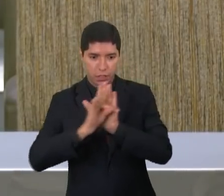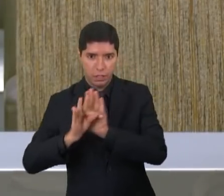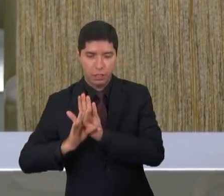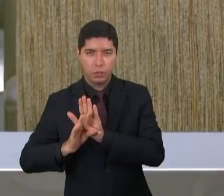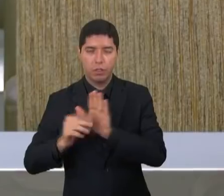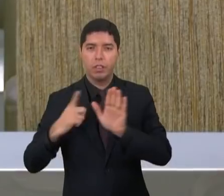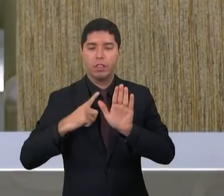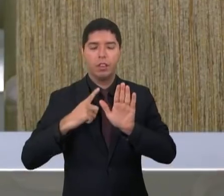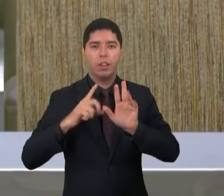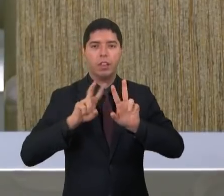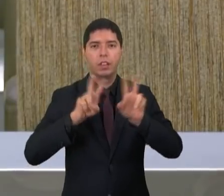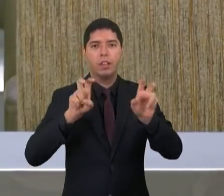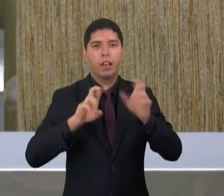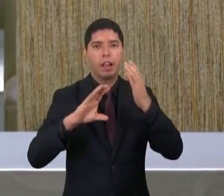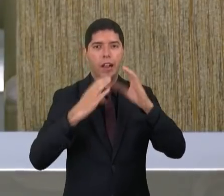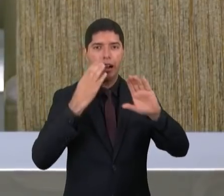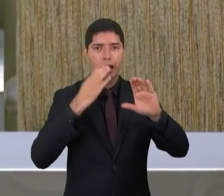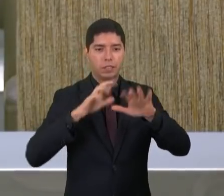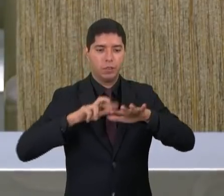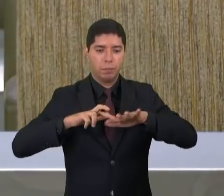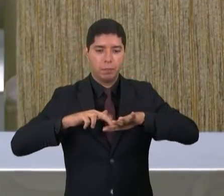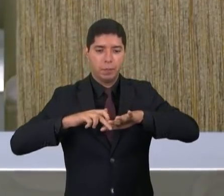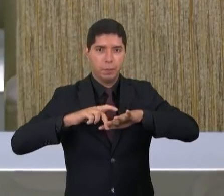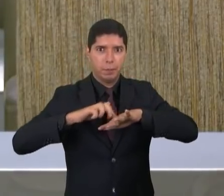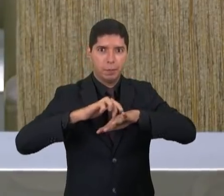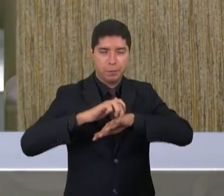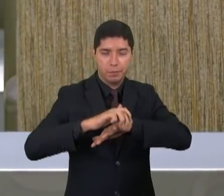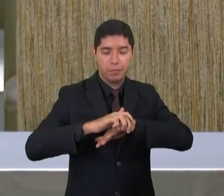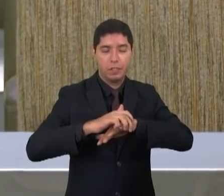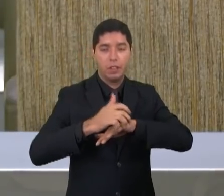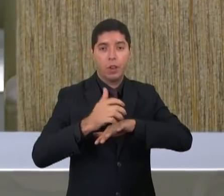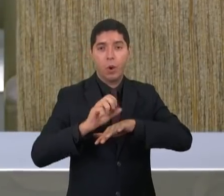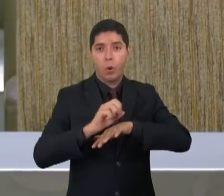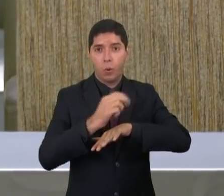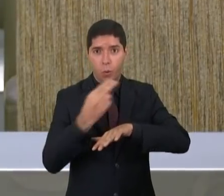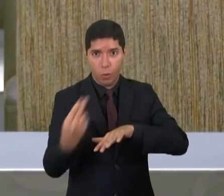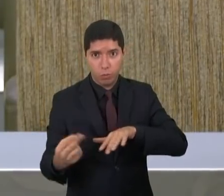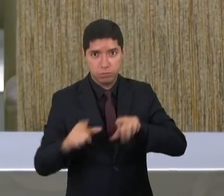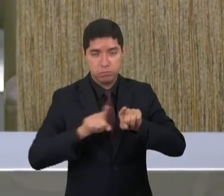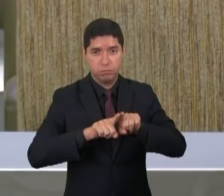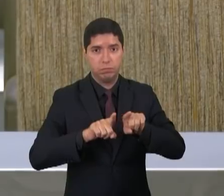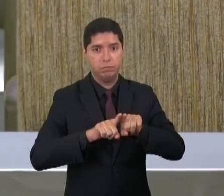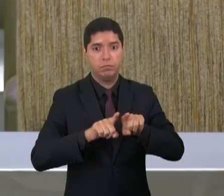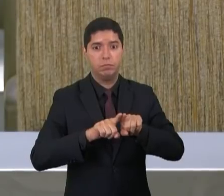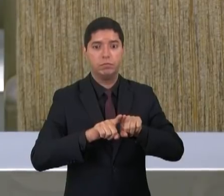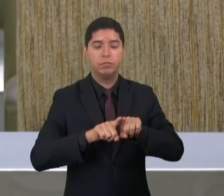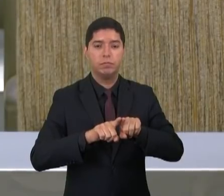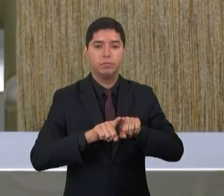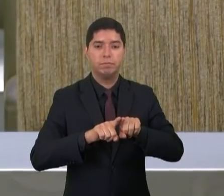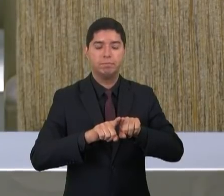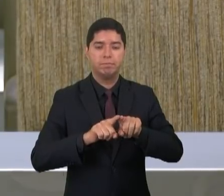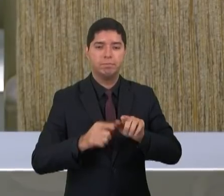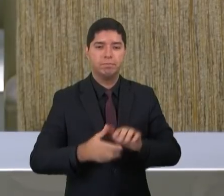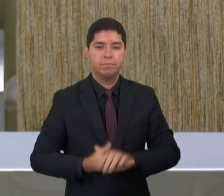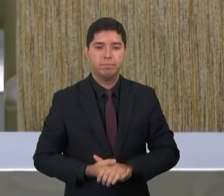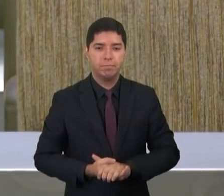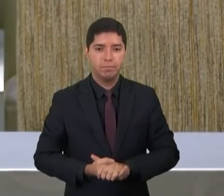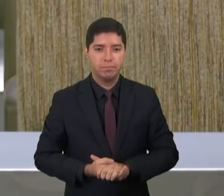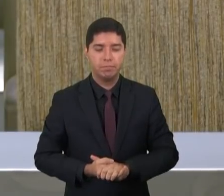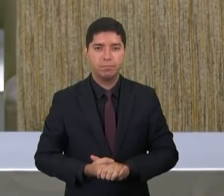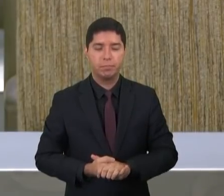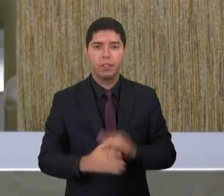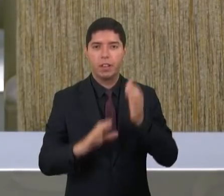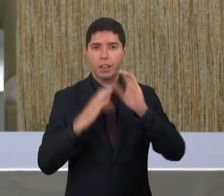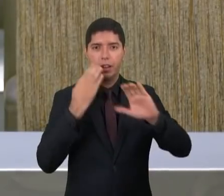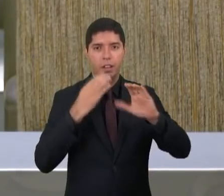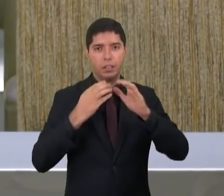Cântico dos Degraus, ou algumas versões colocam também como Cânticos do